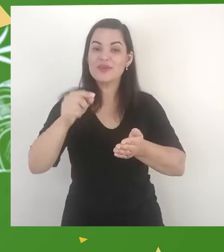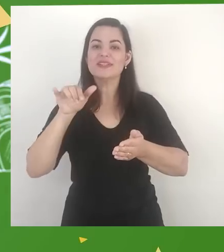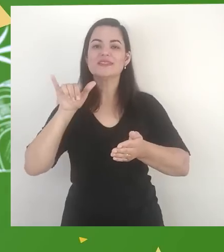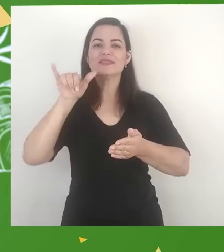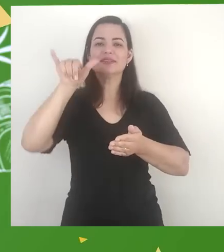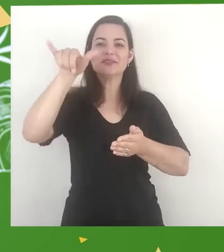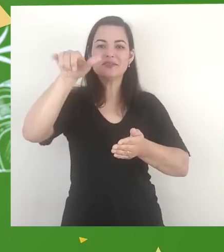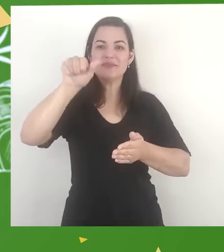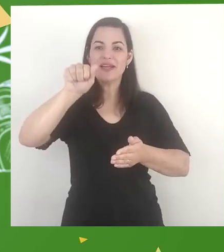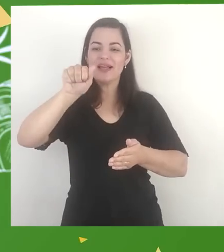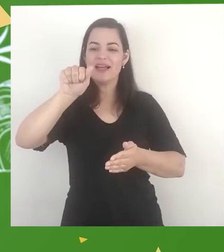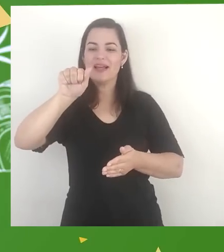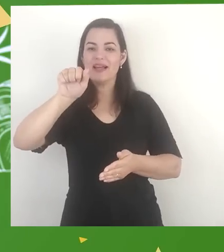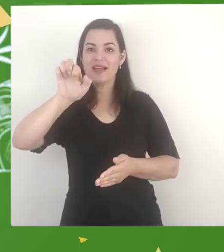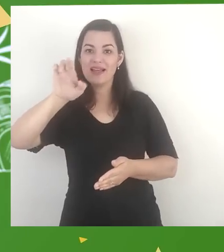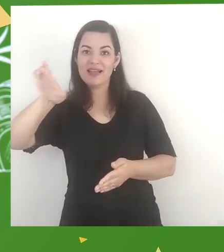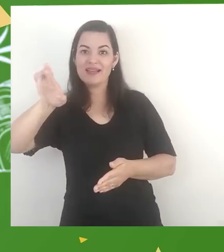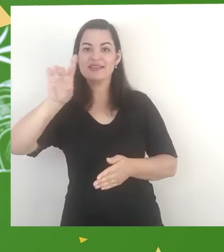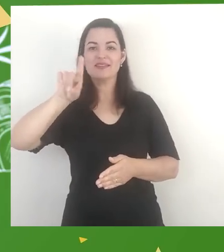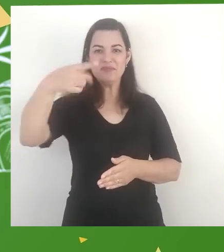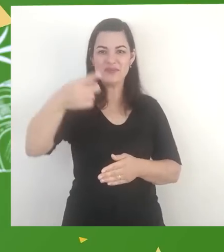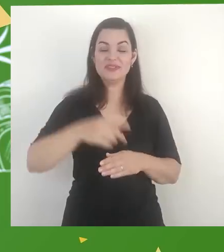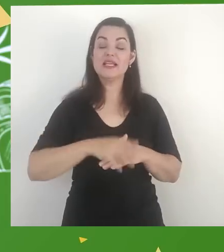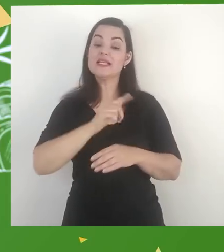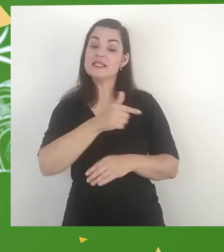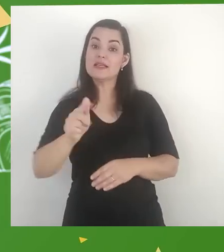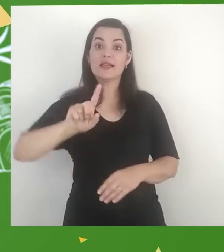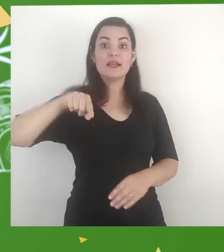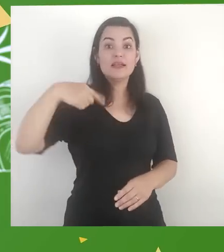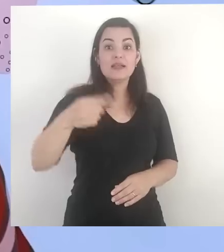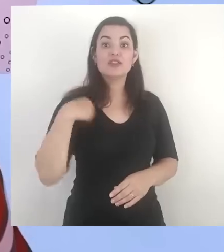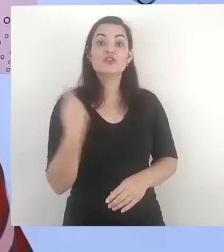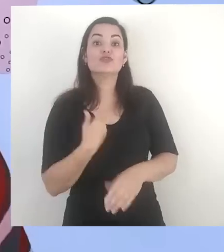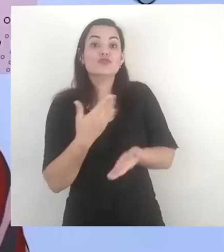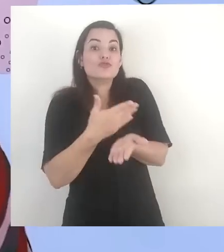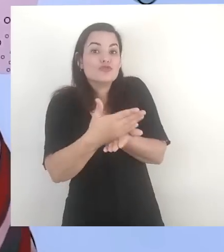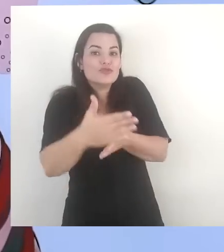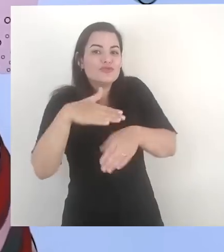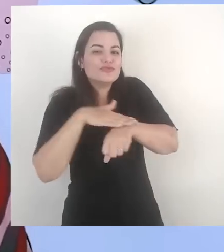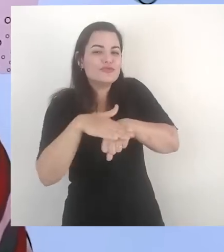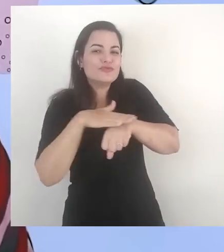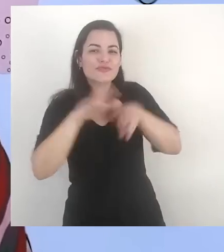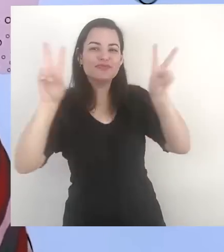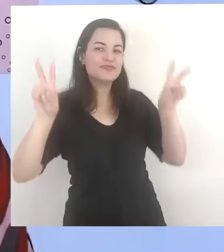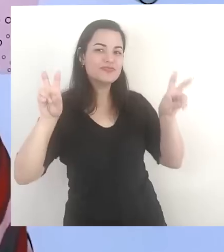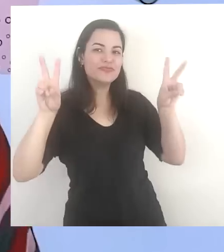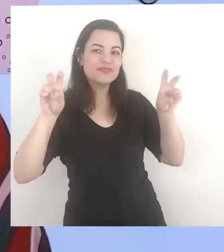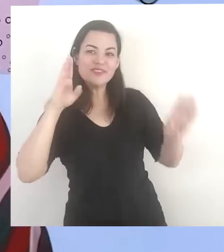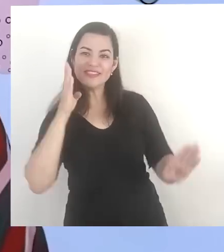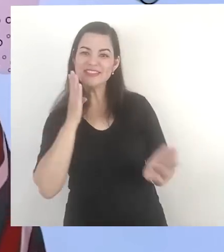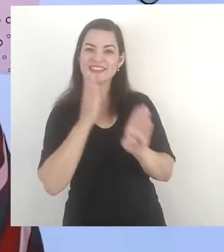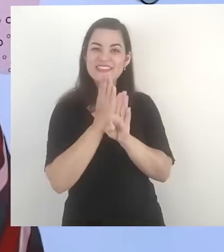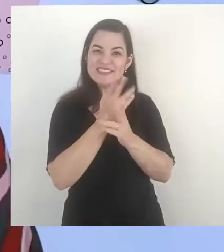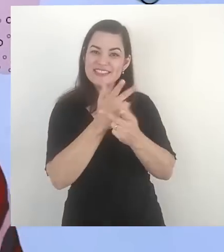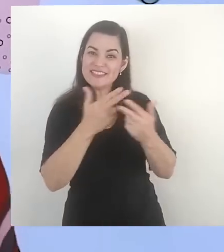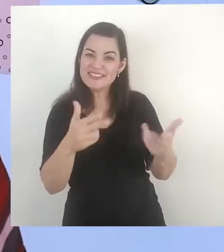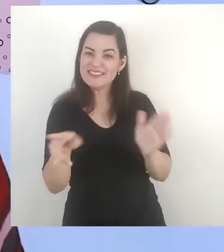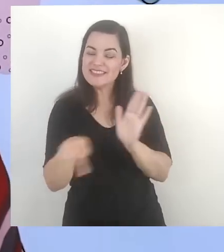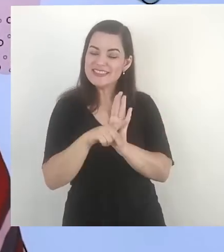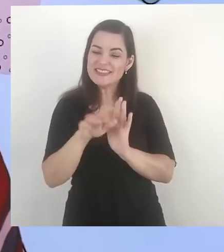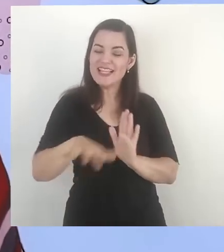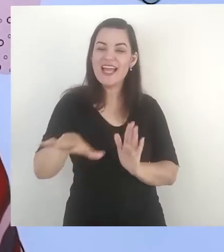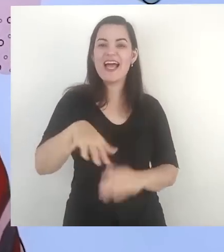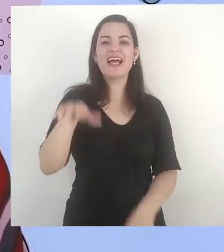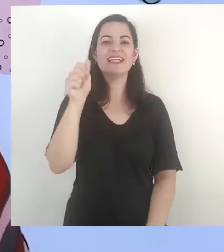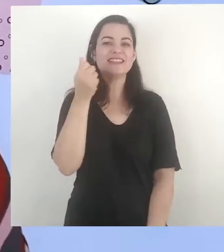A semana que vem vamos falar sobre as descobertas da